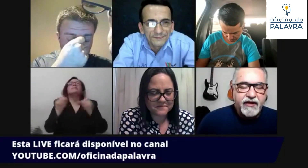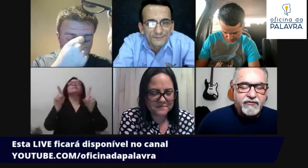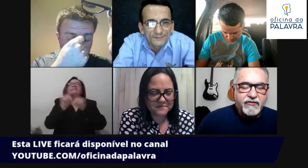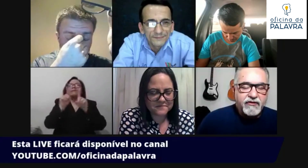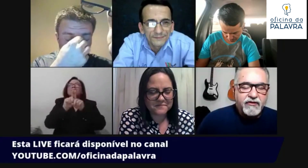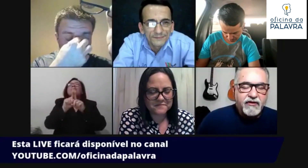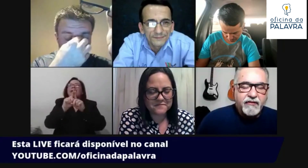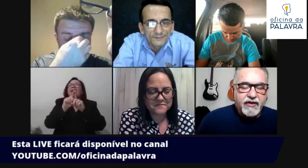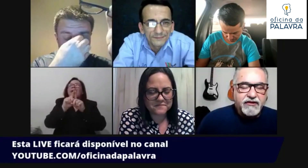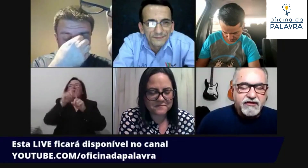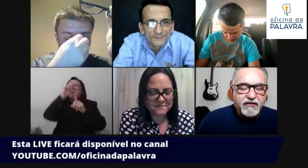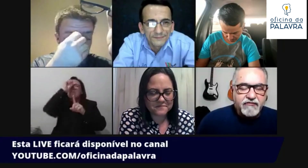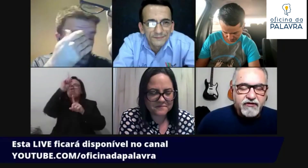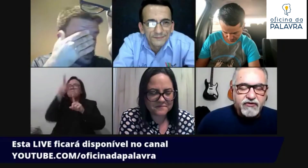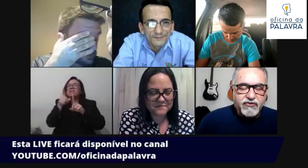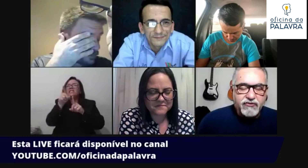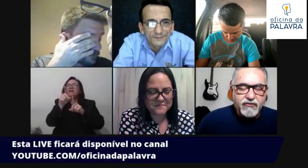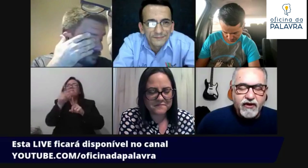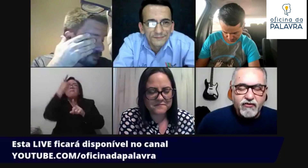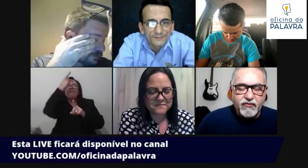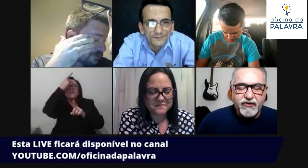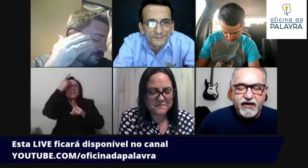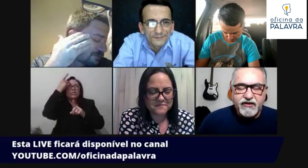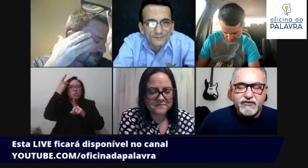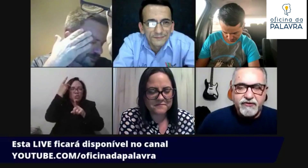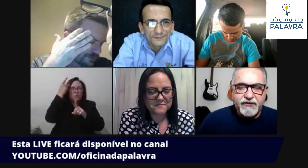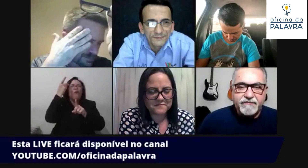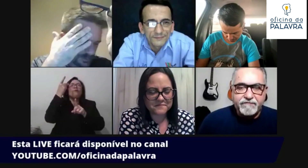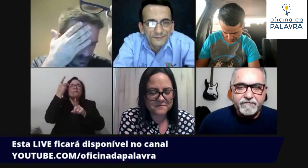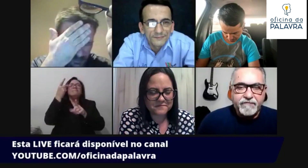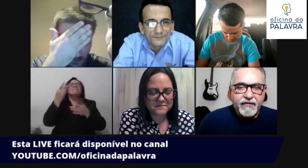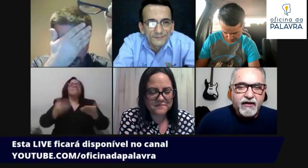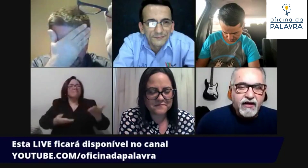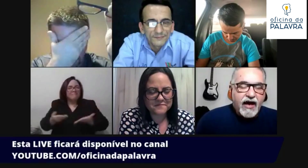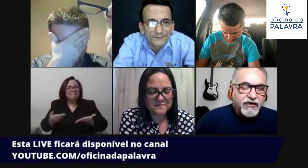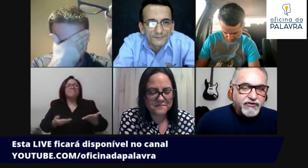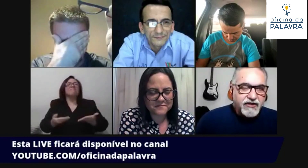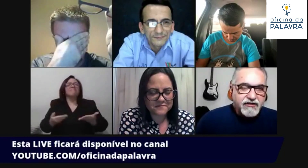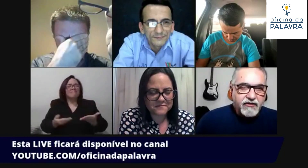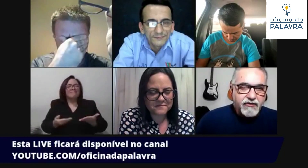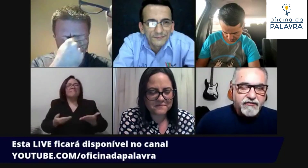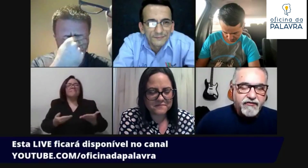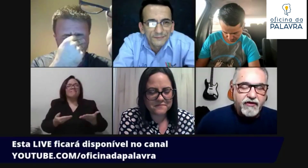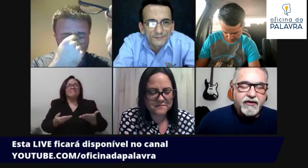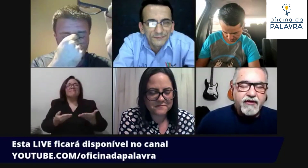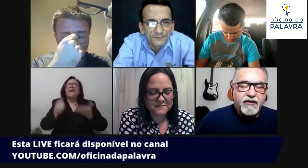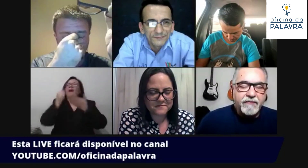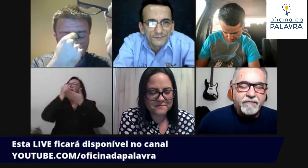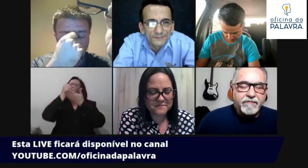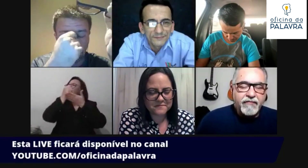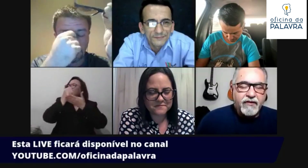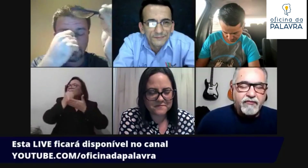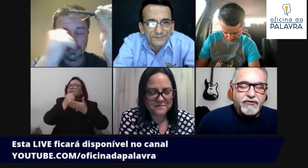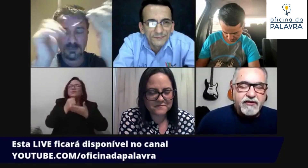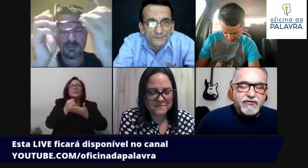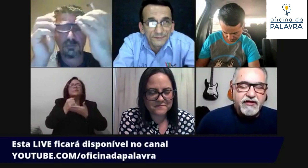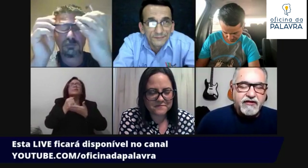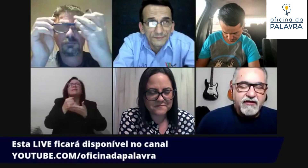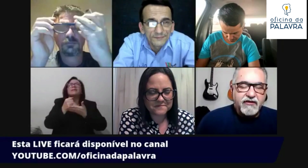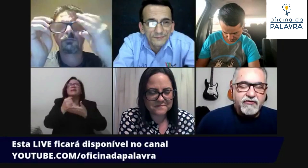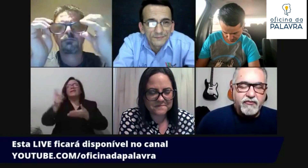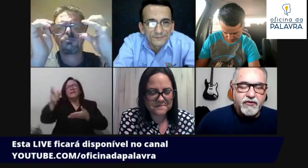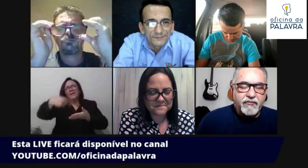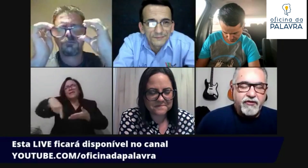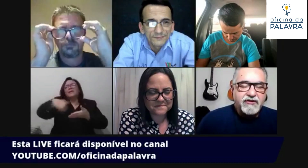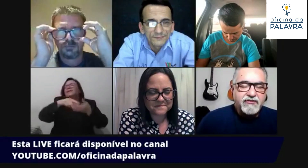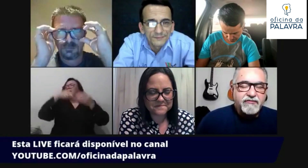dispõem a esse chamado, para te servir junto à comunidade surda. Ajuda, Senhor, de forma que possamos